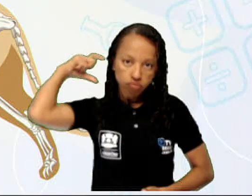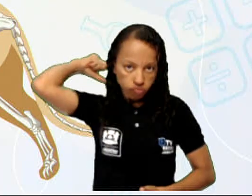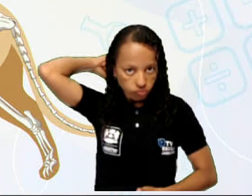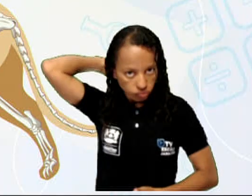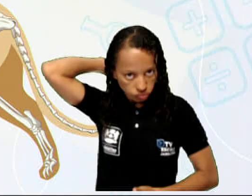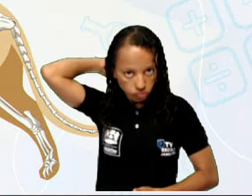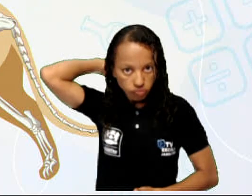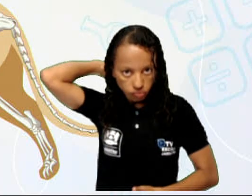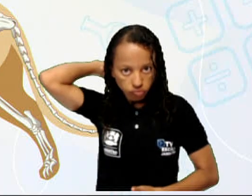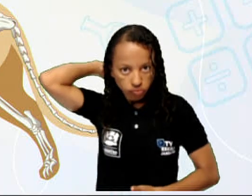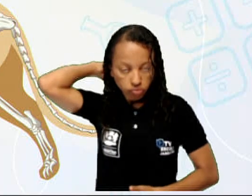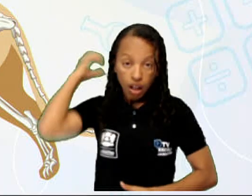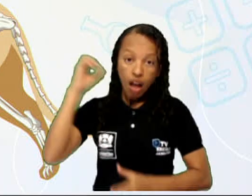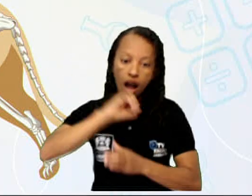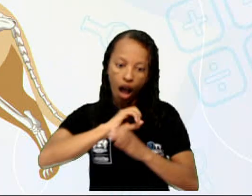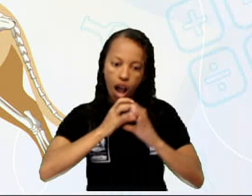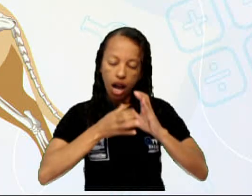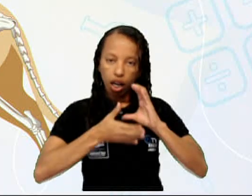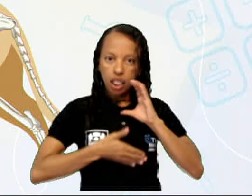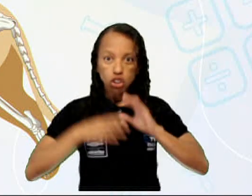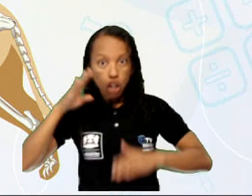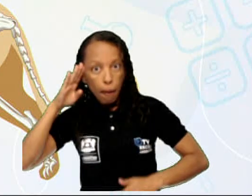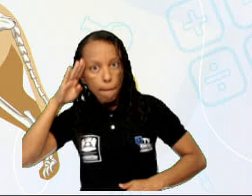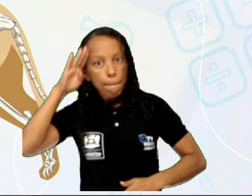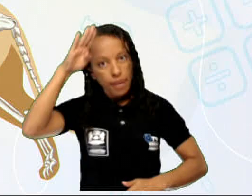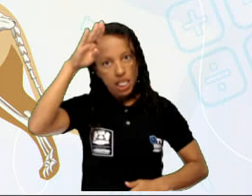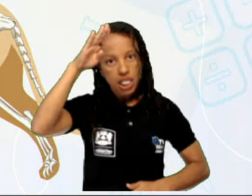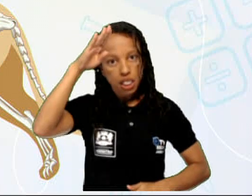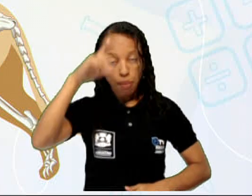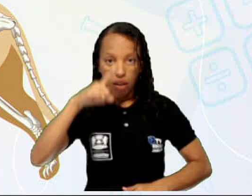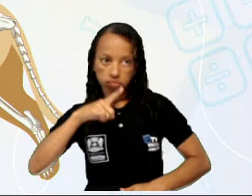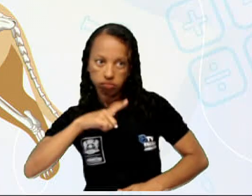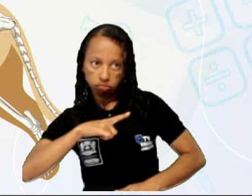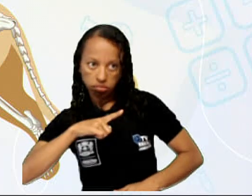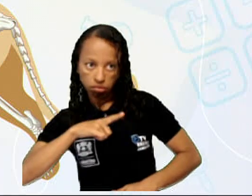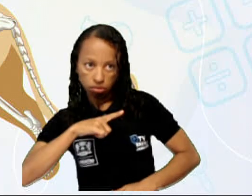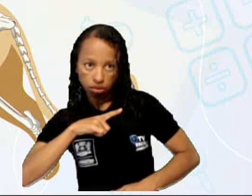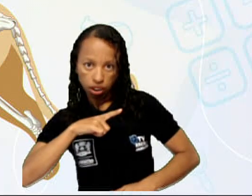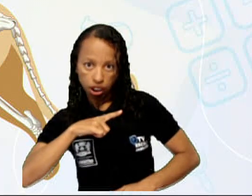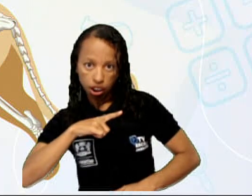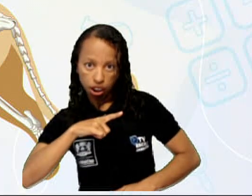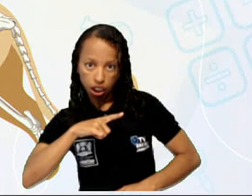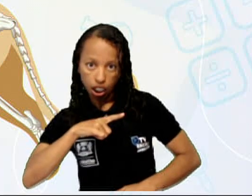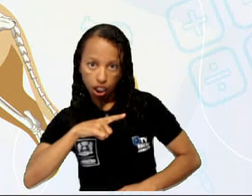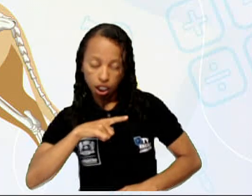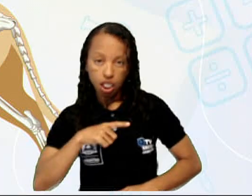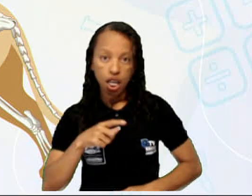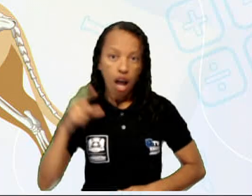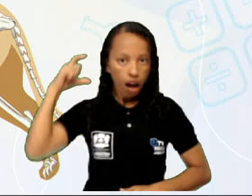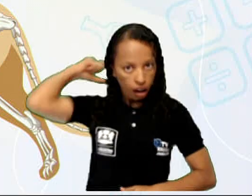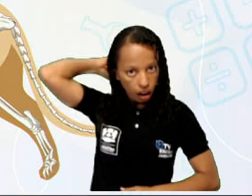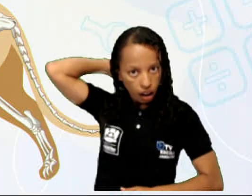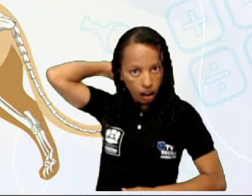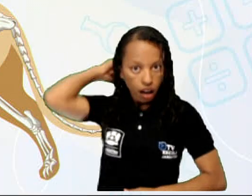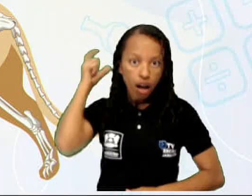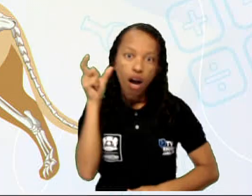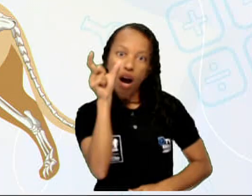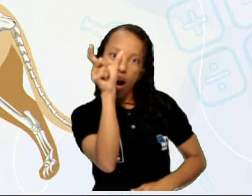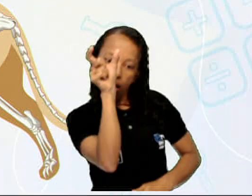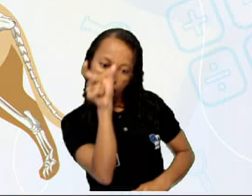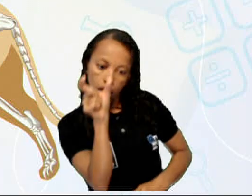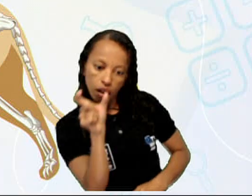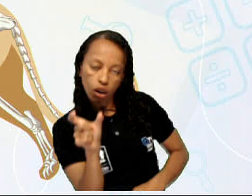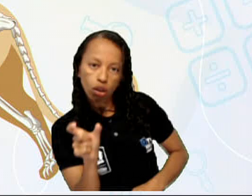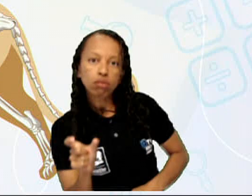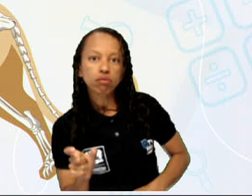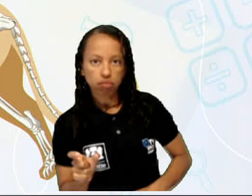como característica principal obter ali, eles têm a coluna vertebral, a existência da